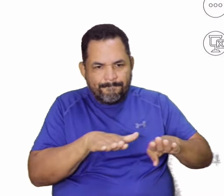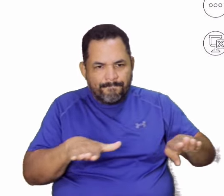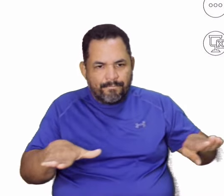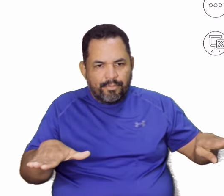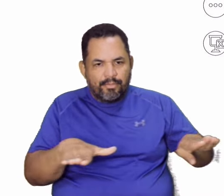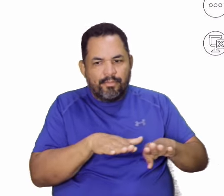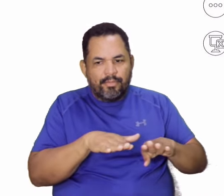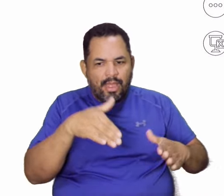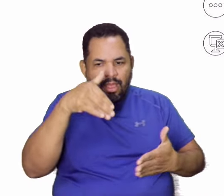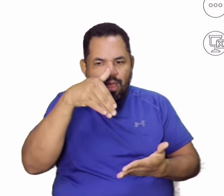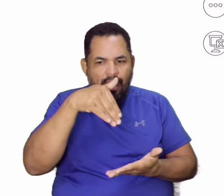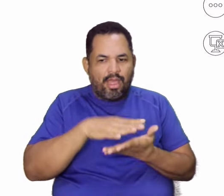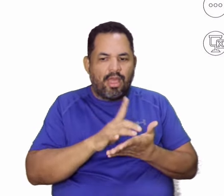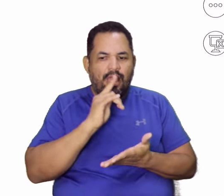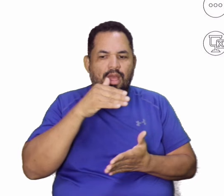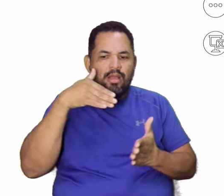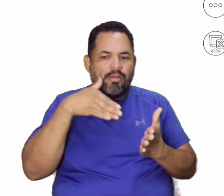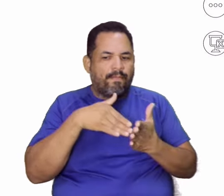e